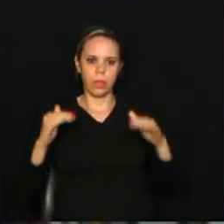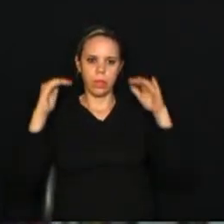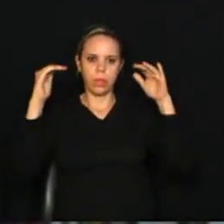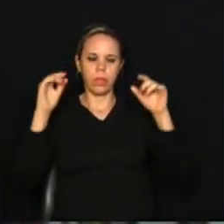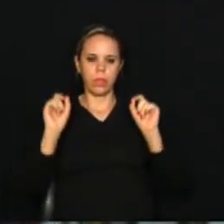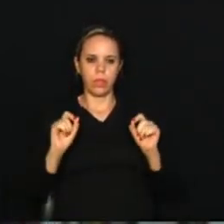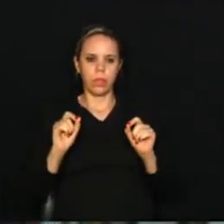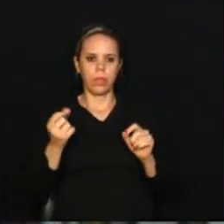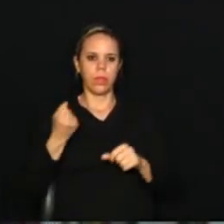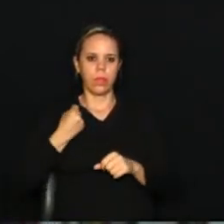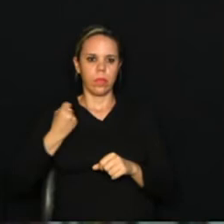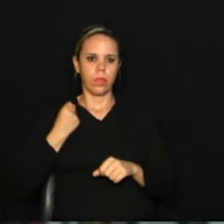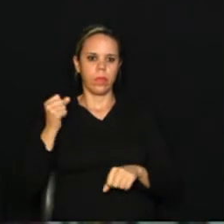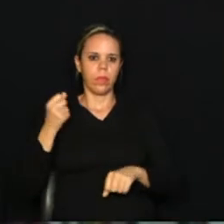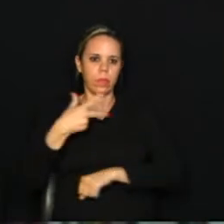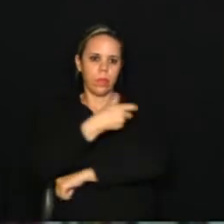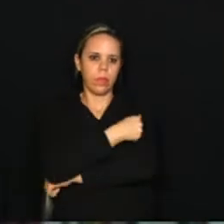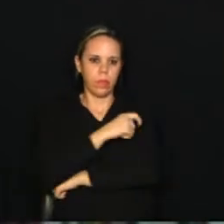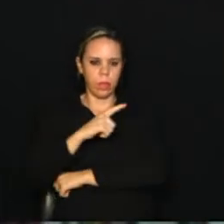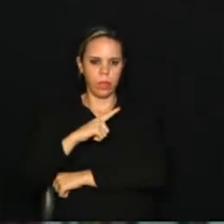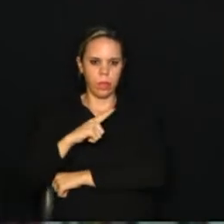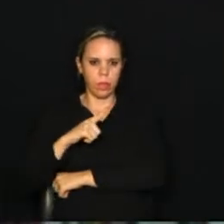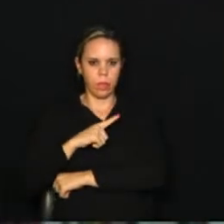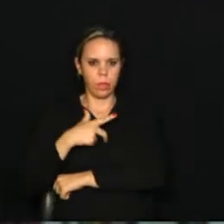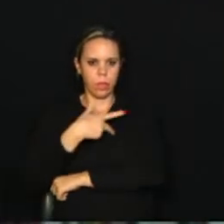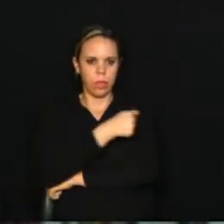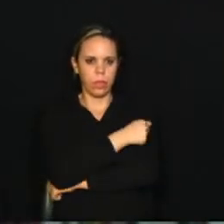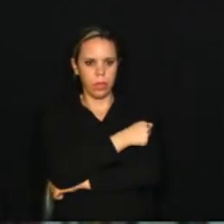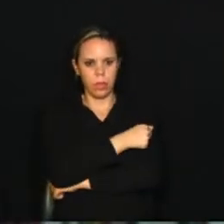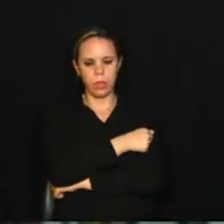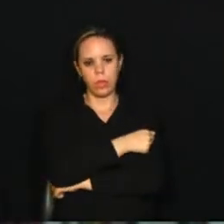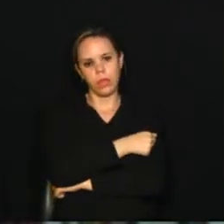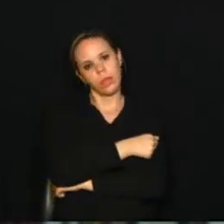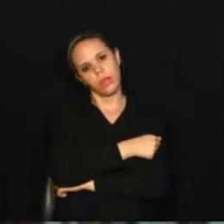que o número de vacinas que tem para ser aplicado.